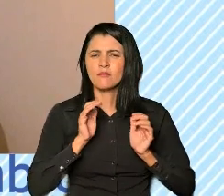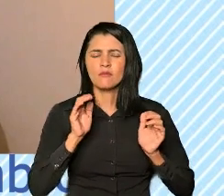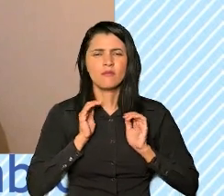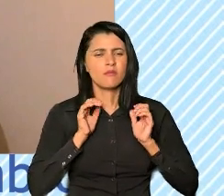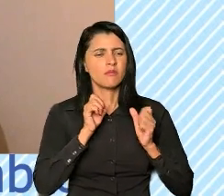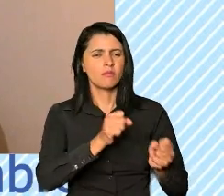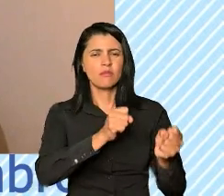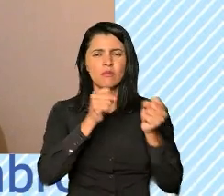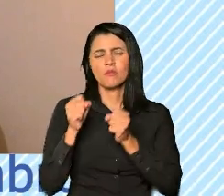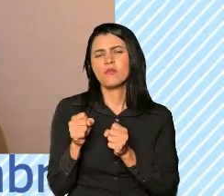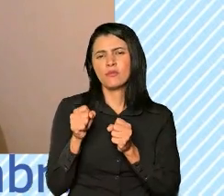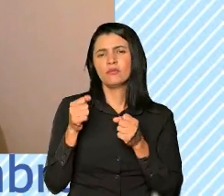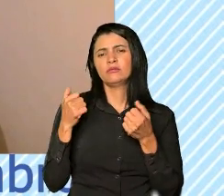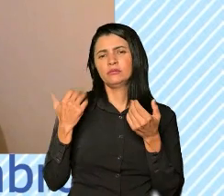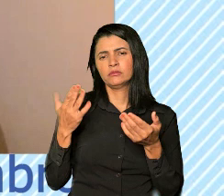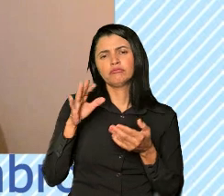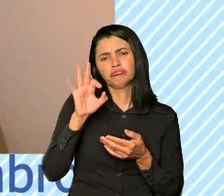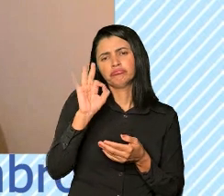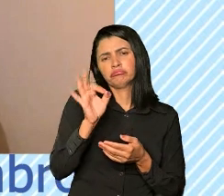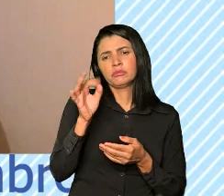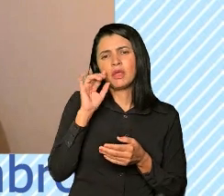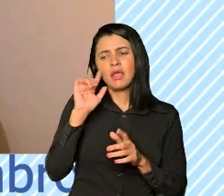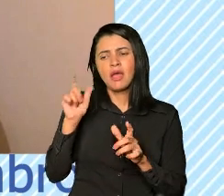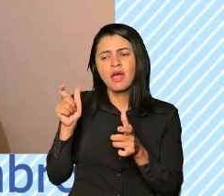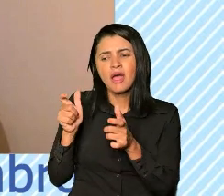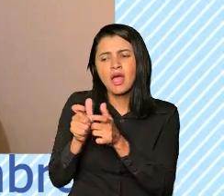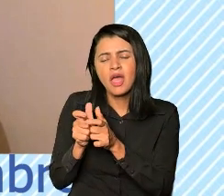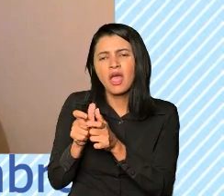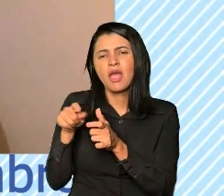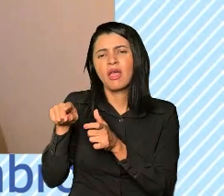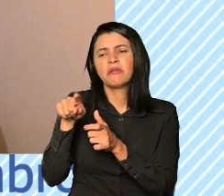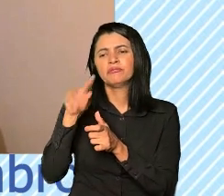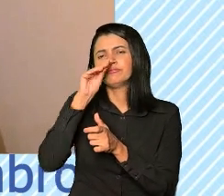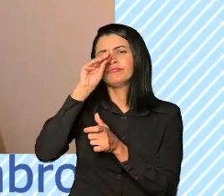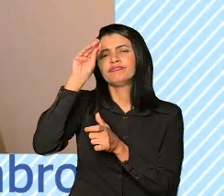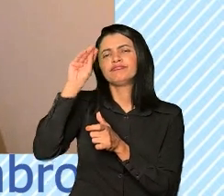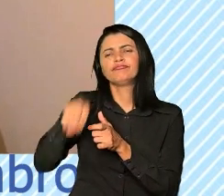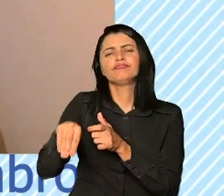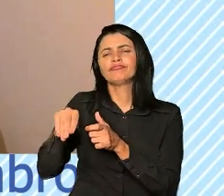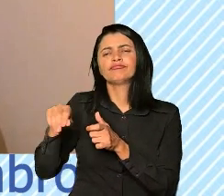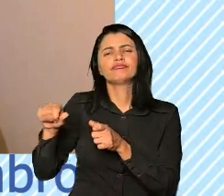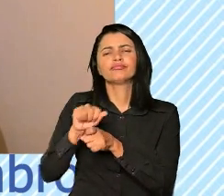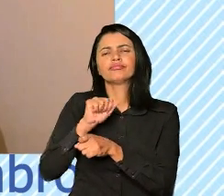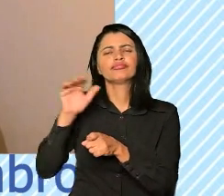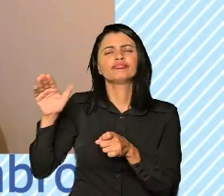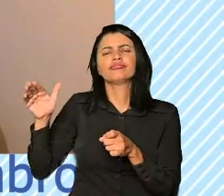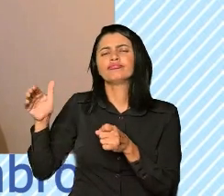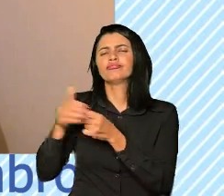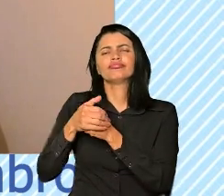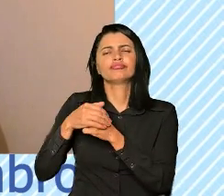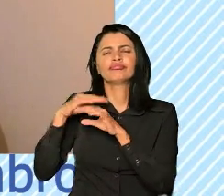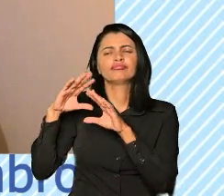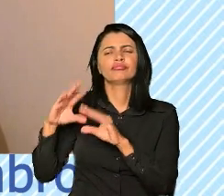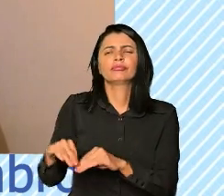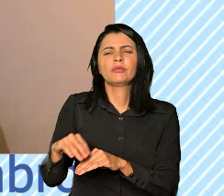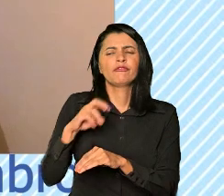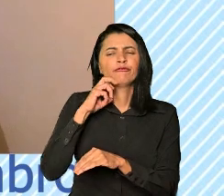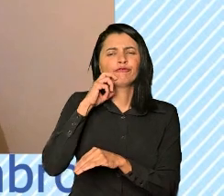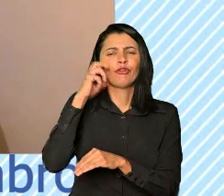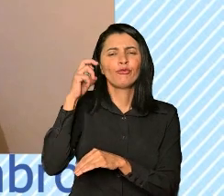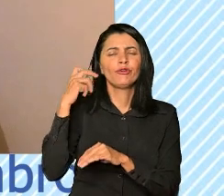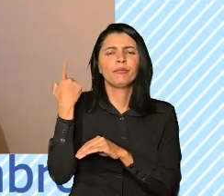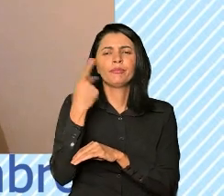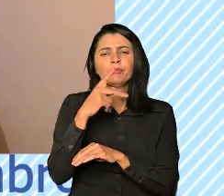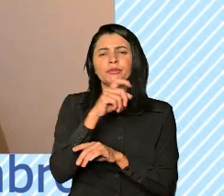Então, obviamente que essas minorias têm que ser deixadas no escuro, porque é a vergonha da nossa sociedade,